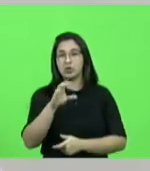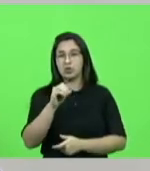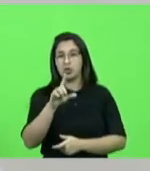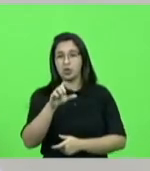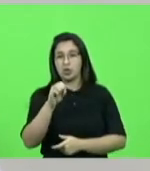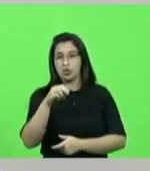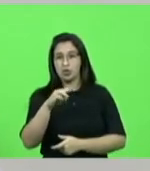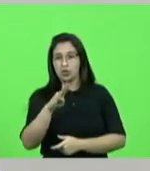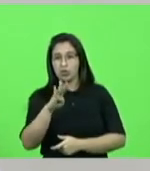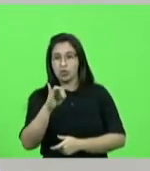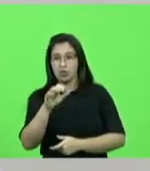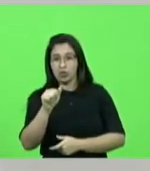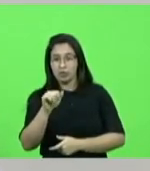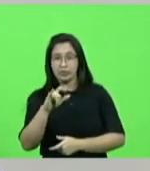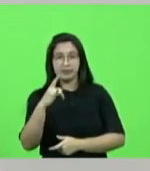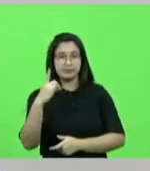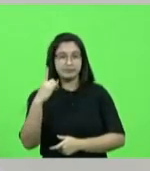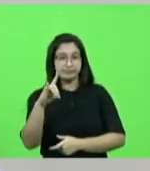Estamos longe.